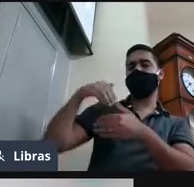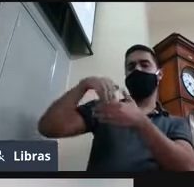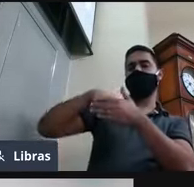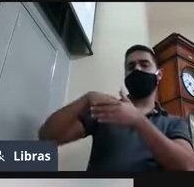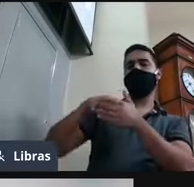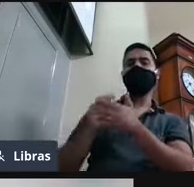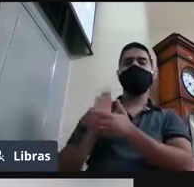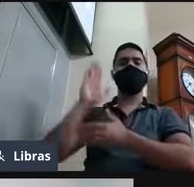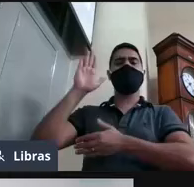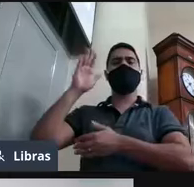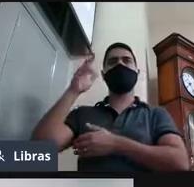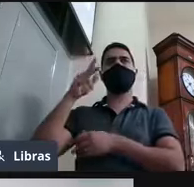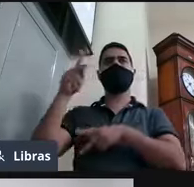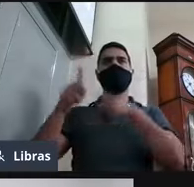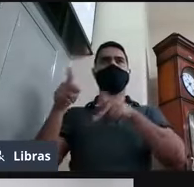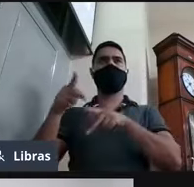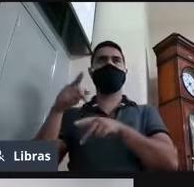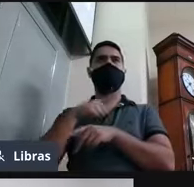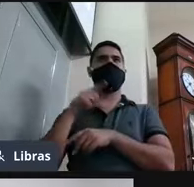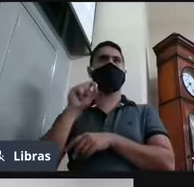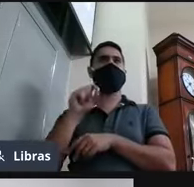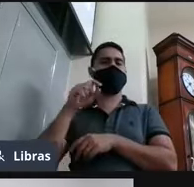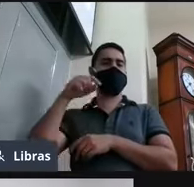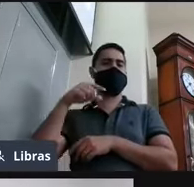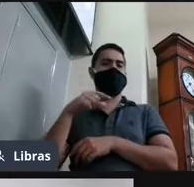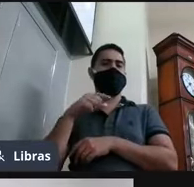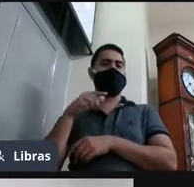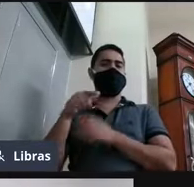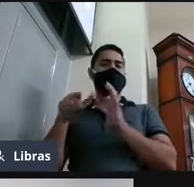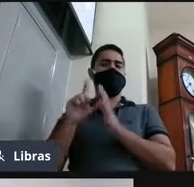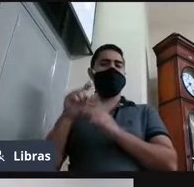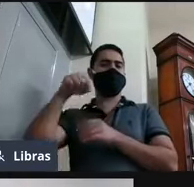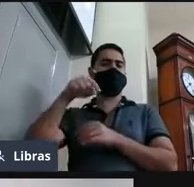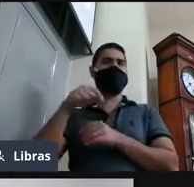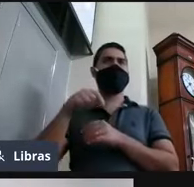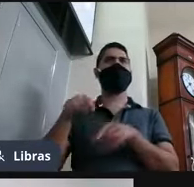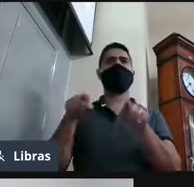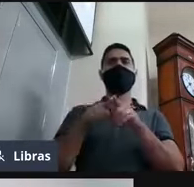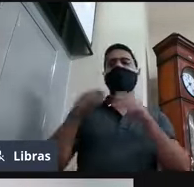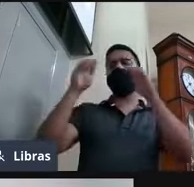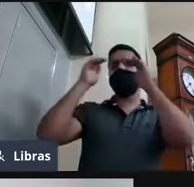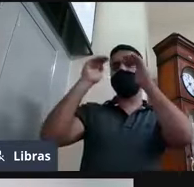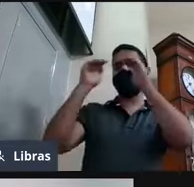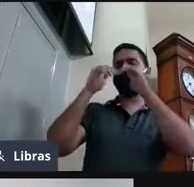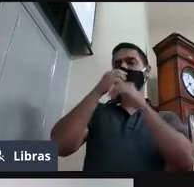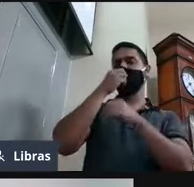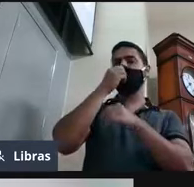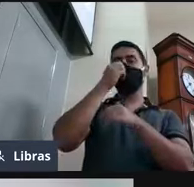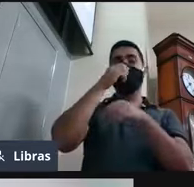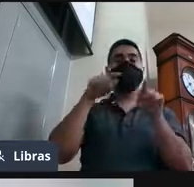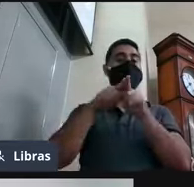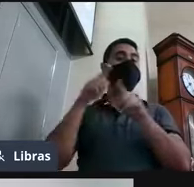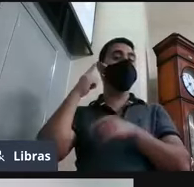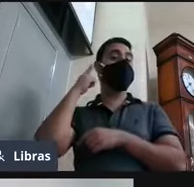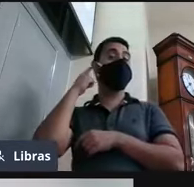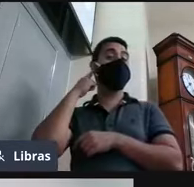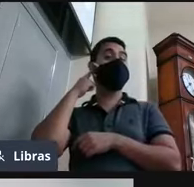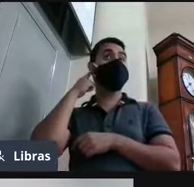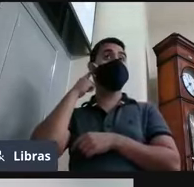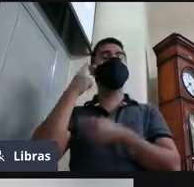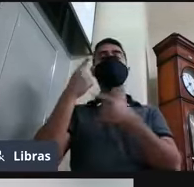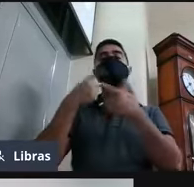povo, e tivessem aqui respeitando o nosso mandato e ouvindo